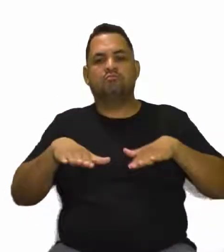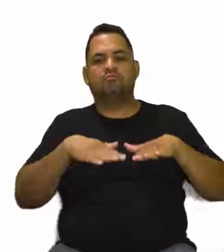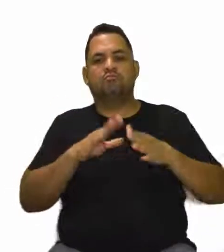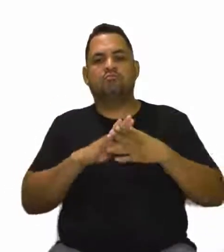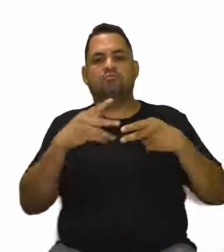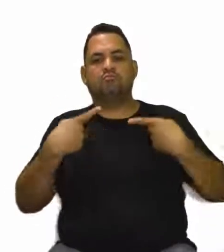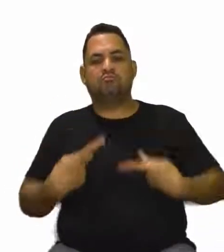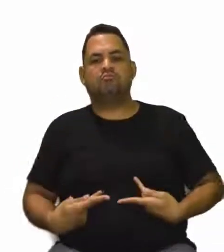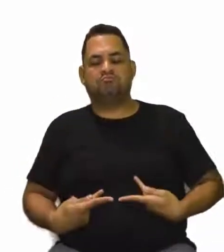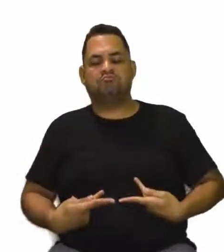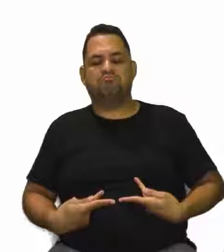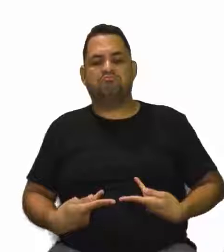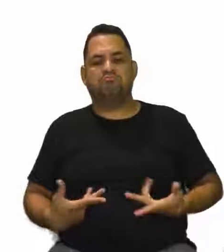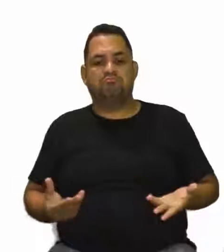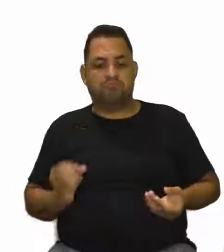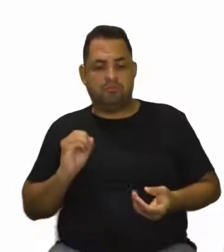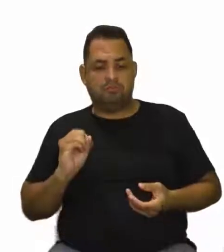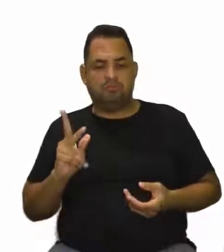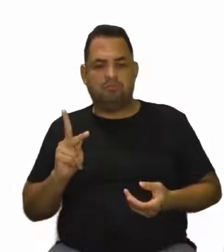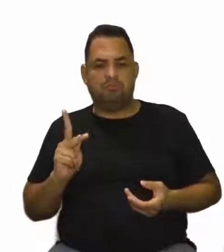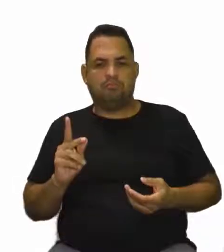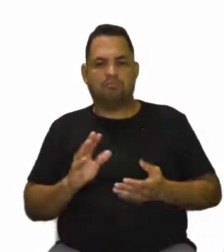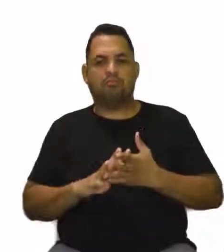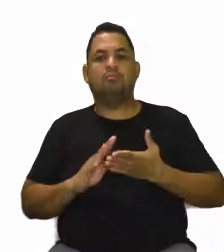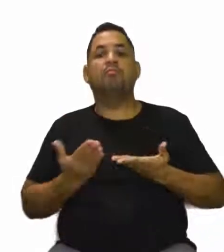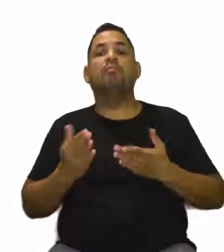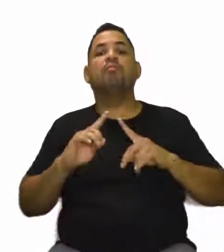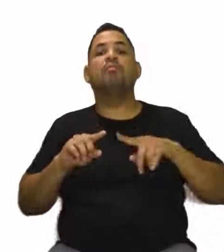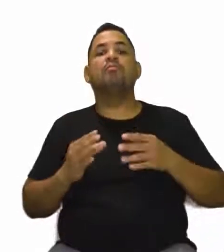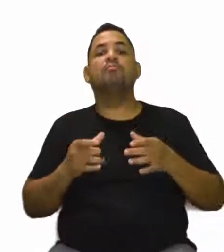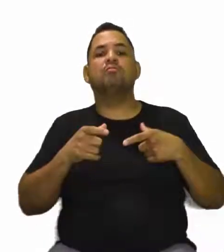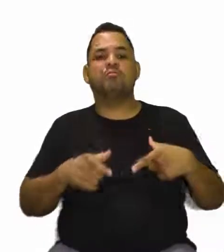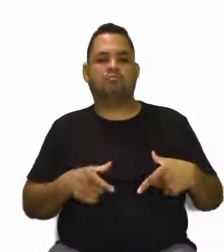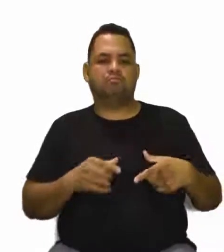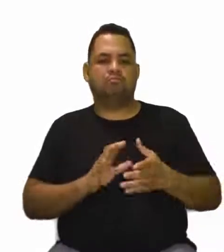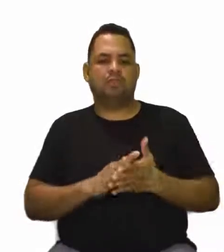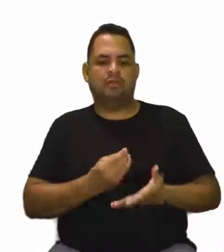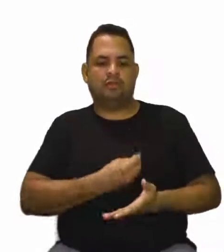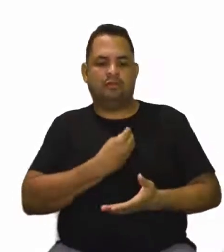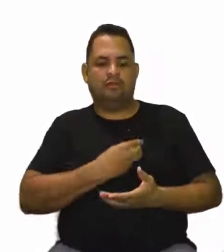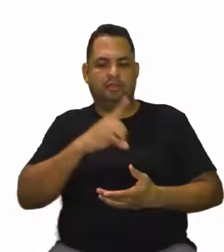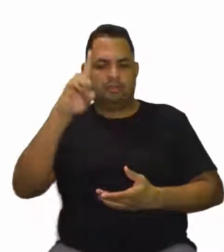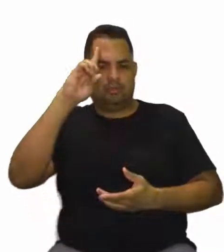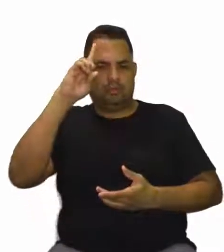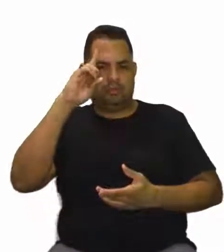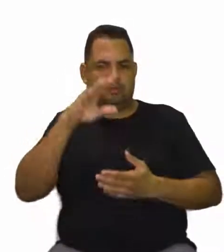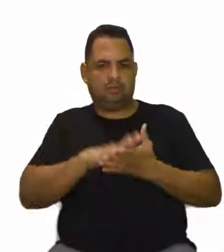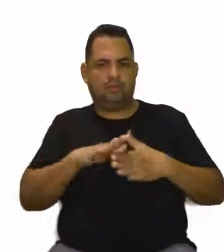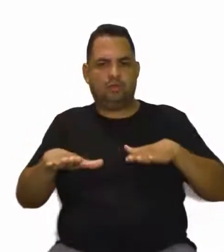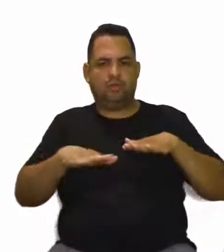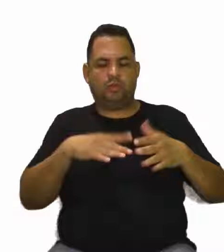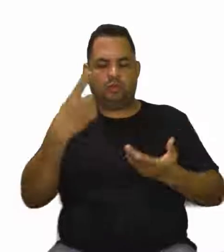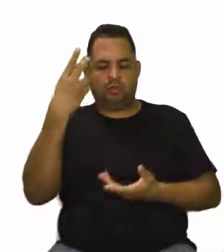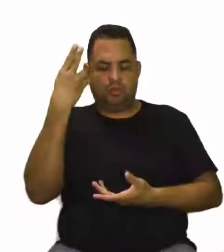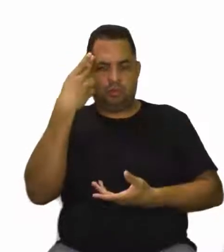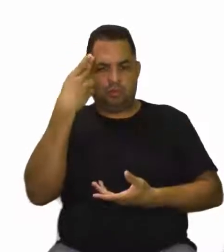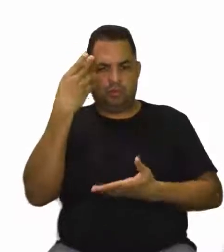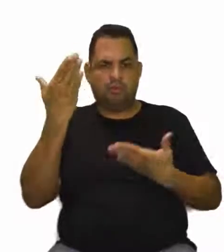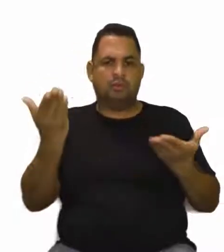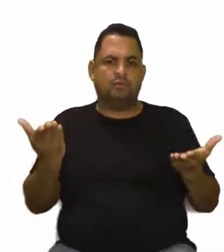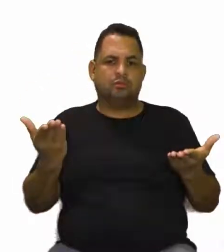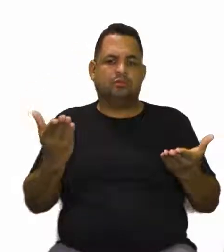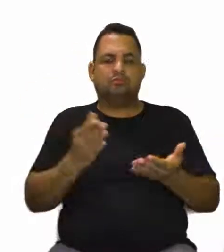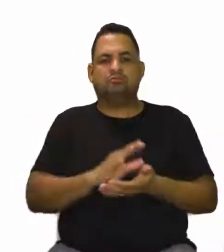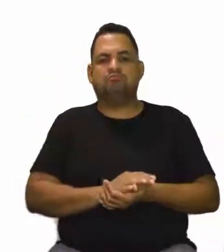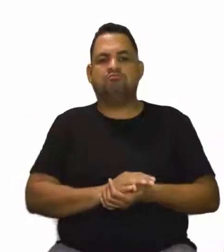movimentos corporais, ok. Mas aonde? Da vida diária. Então, são movimentos do meu dia a dia.